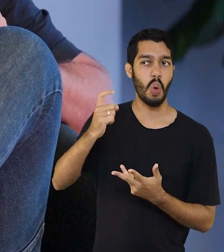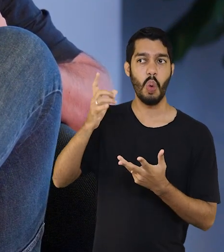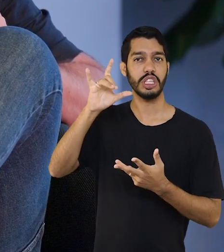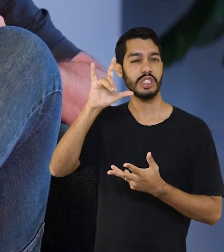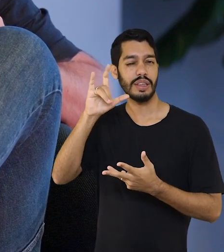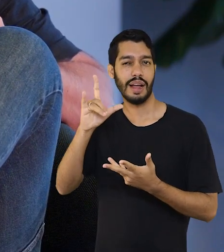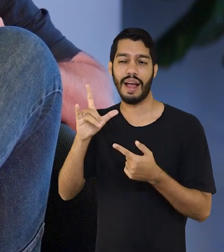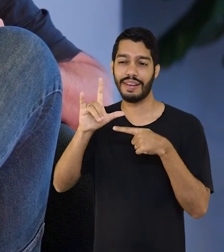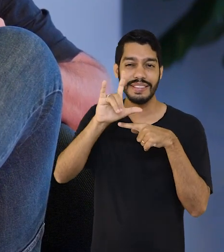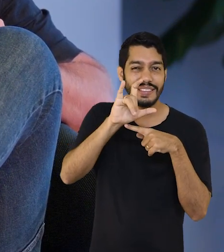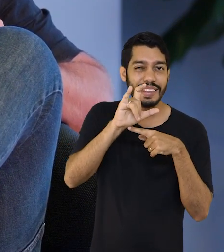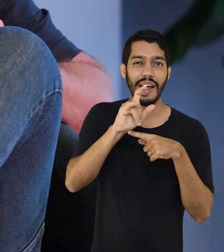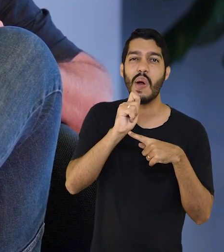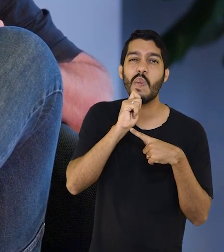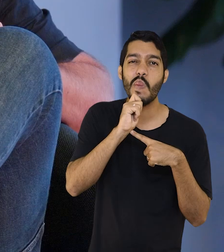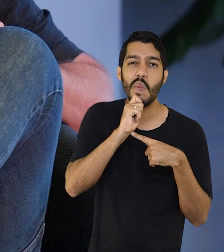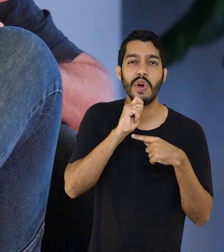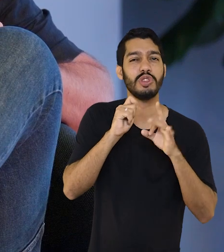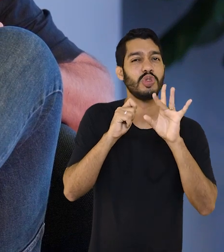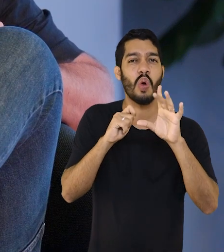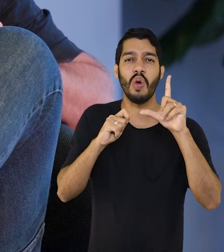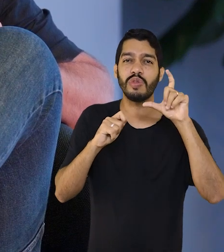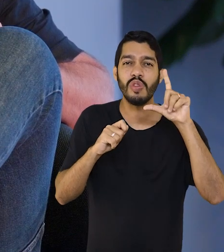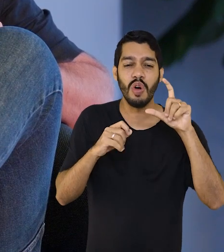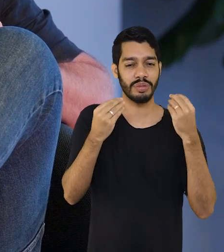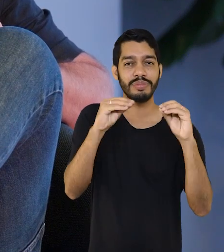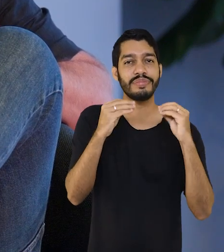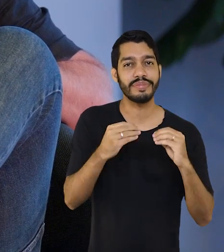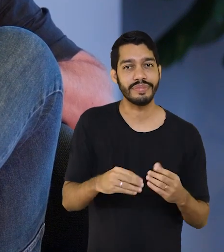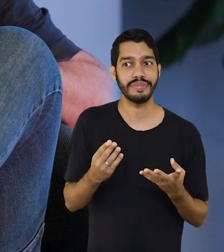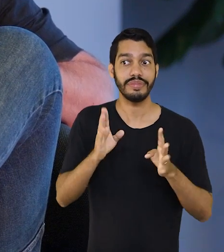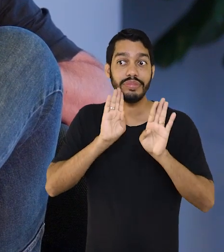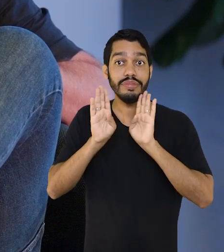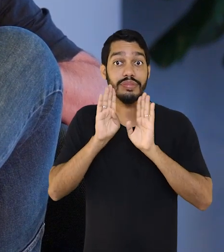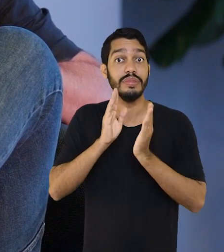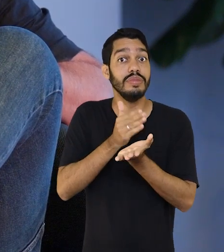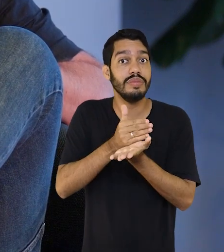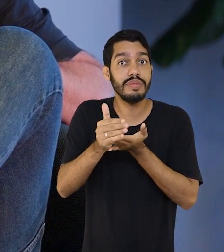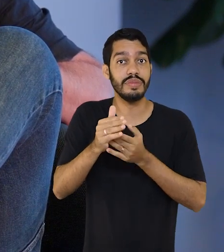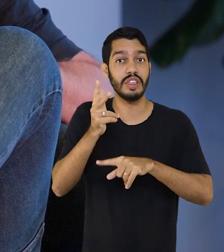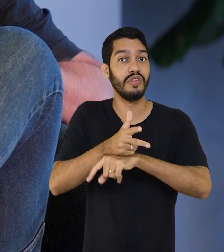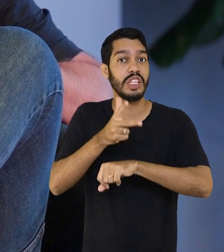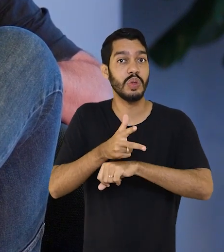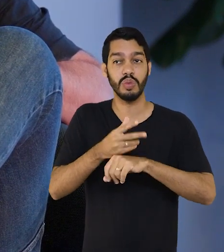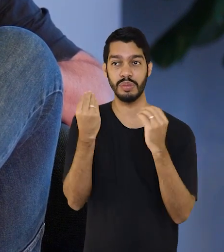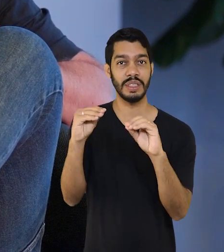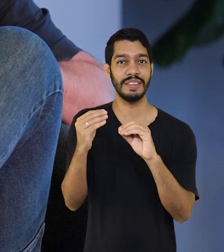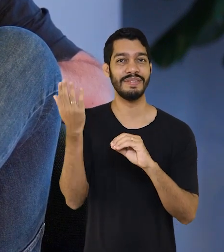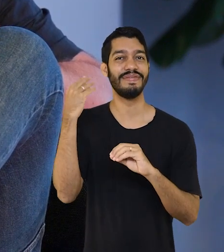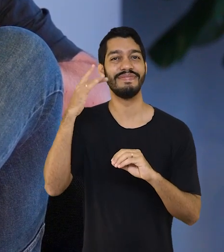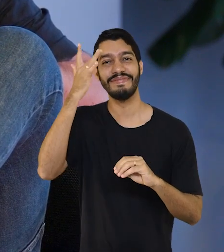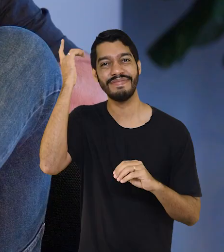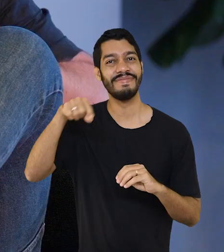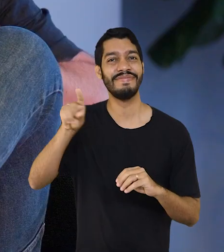estava aí, Instagram ainda era basicamente foto, Facebook estava começando a trabalhar com vídeo, todo mundo ainda usava